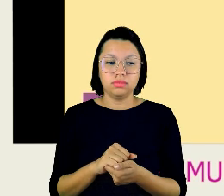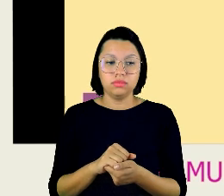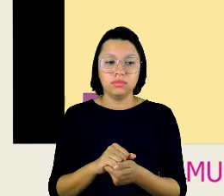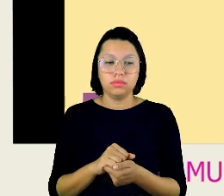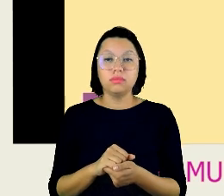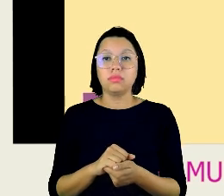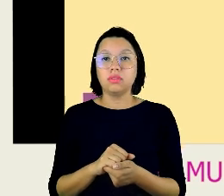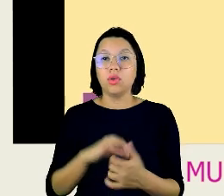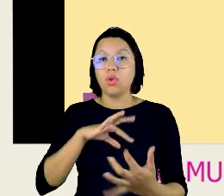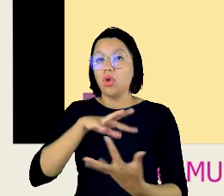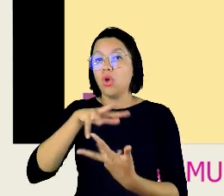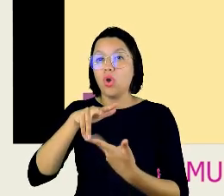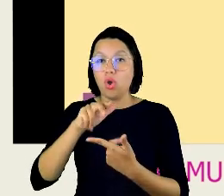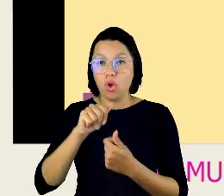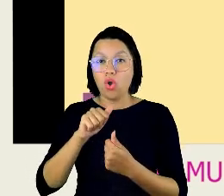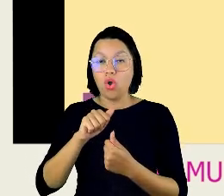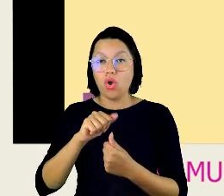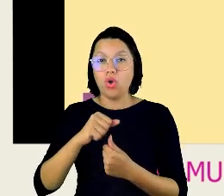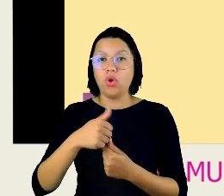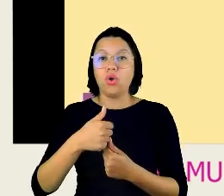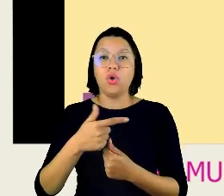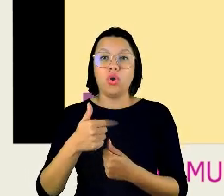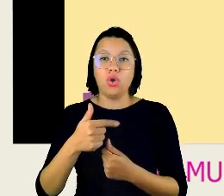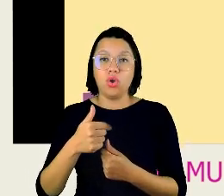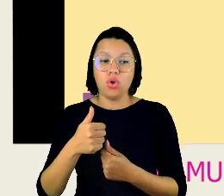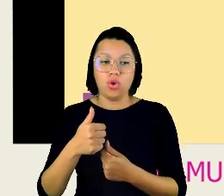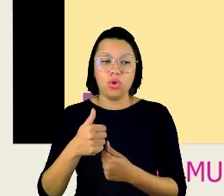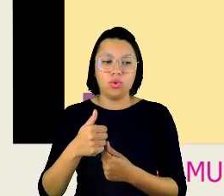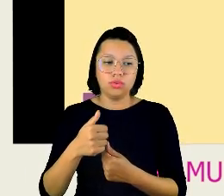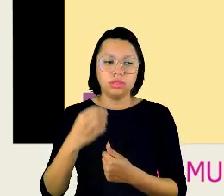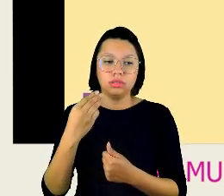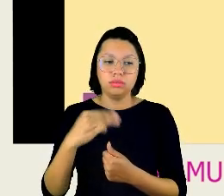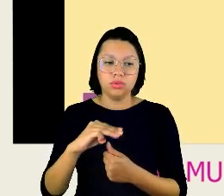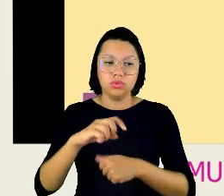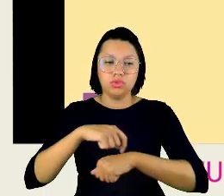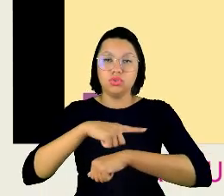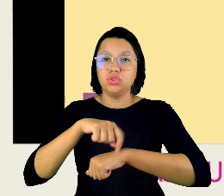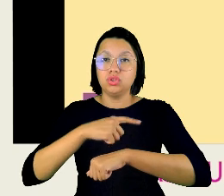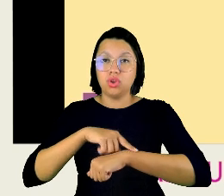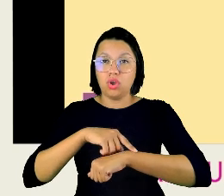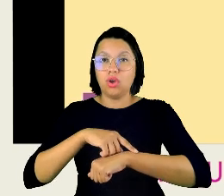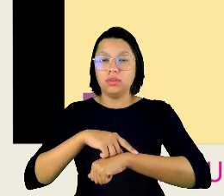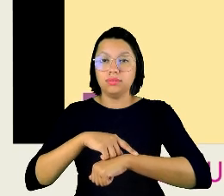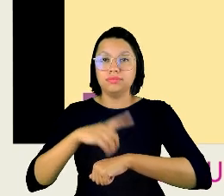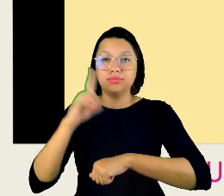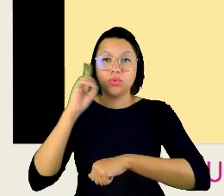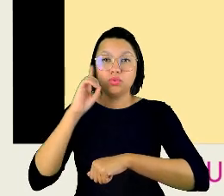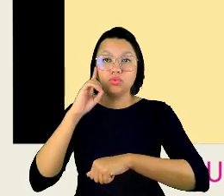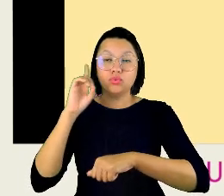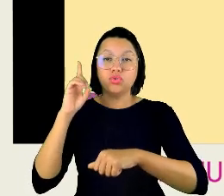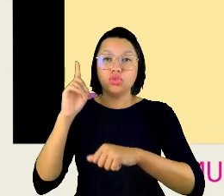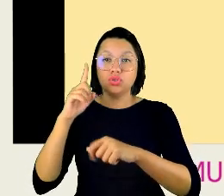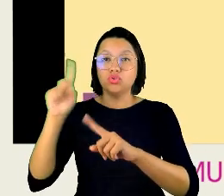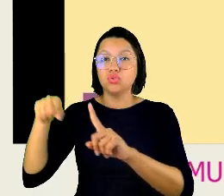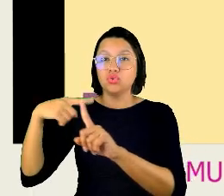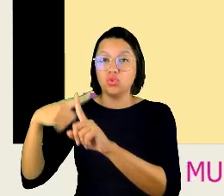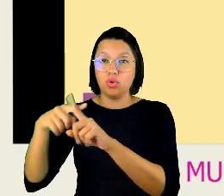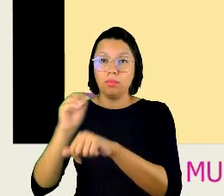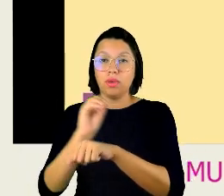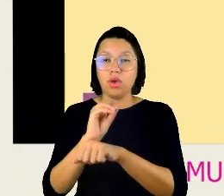elas ao redor do mundo dedicam 12 bilhões de horas todos os dias, ou seja, somadas ao trabalho de